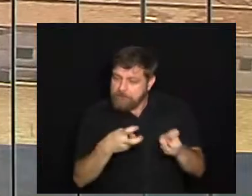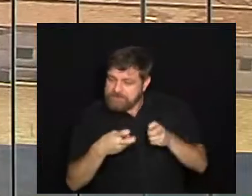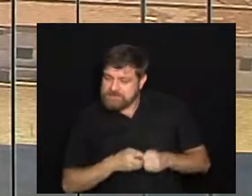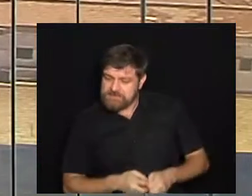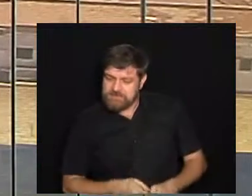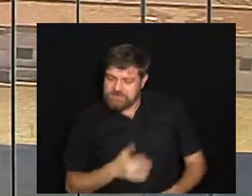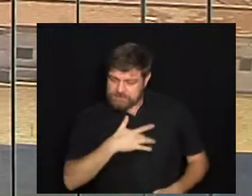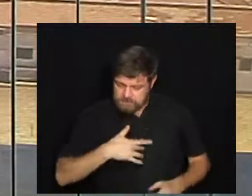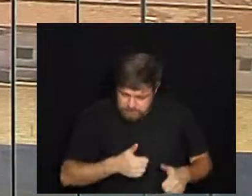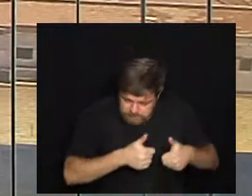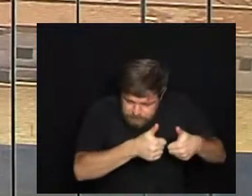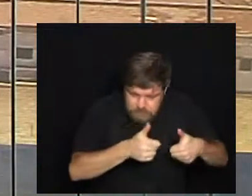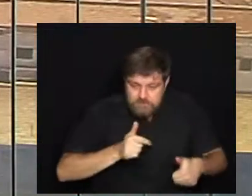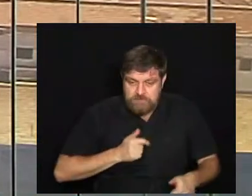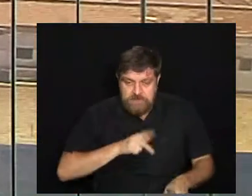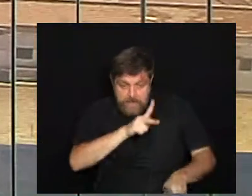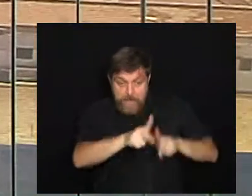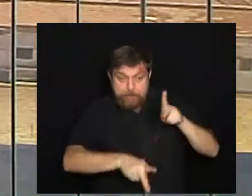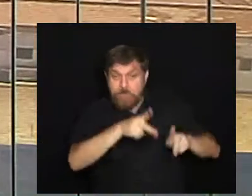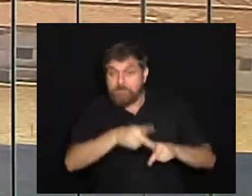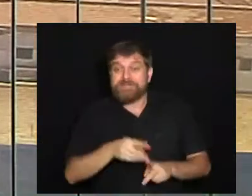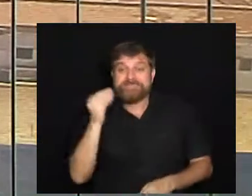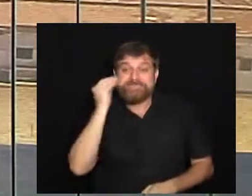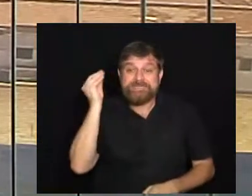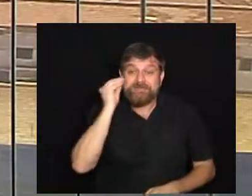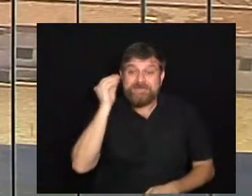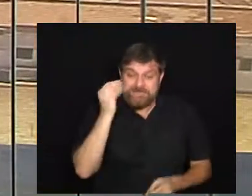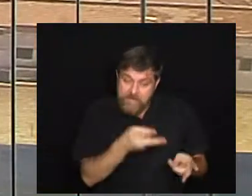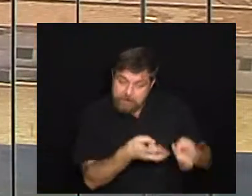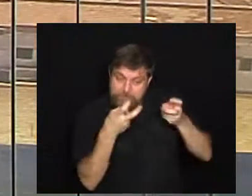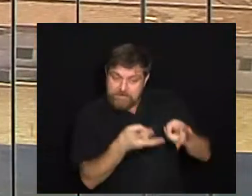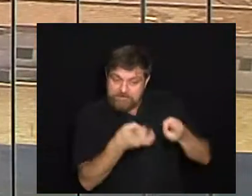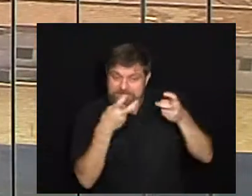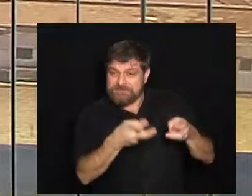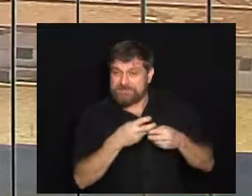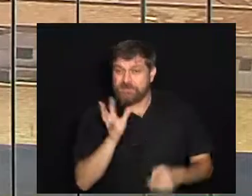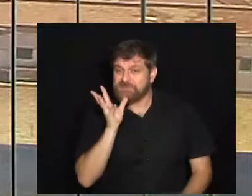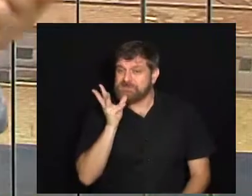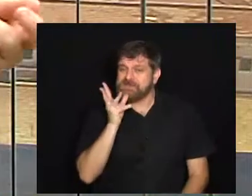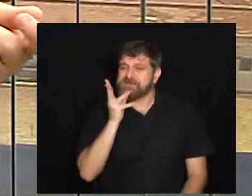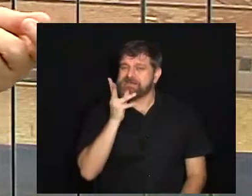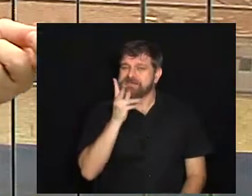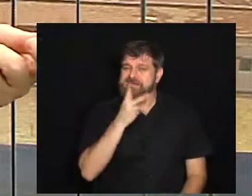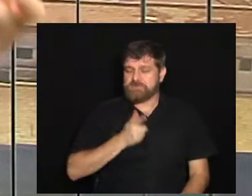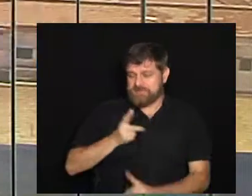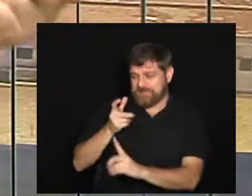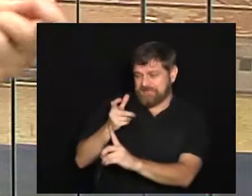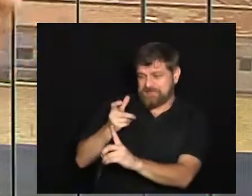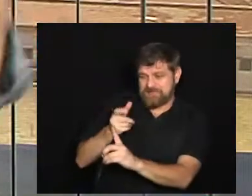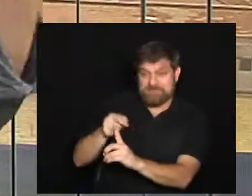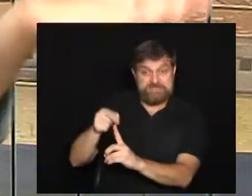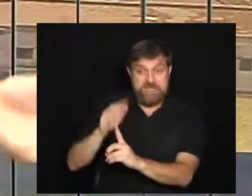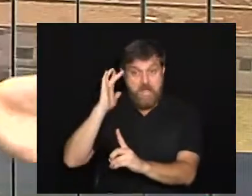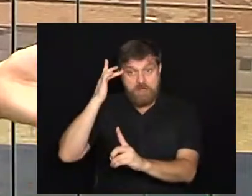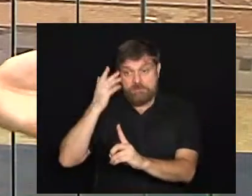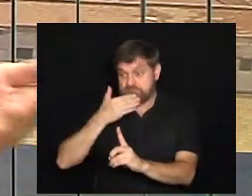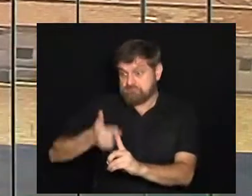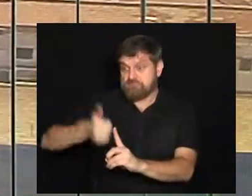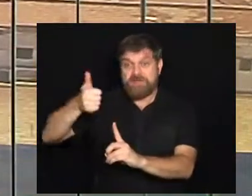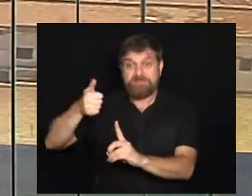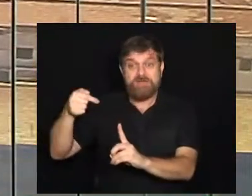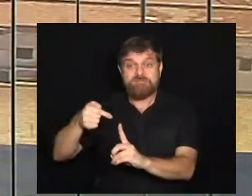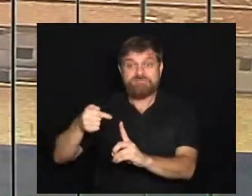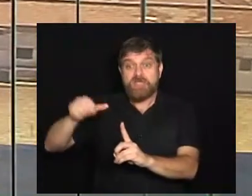colateral testar uma parte grande da população para ver se teve efeito importante adversos que às vezes e dar uma vacina para as pessoas acham que vai fazer bem